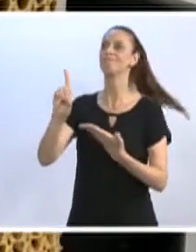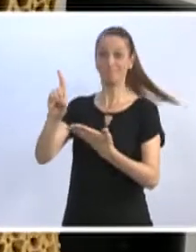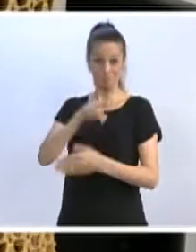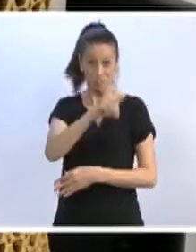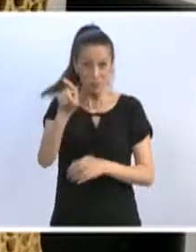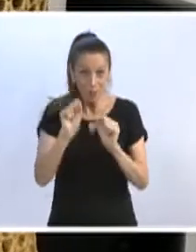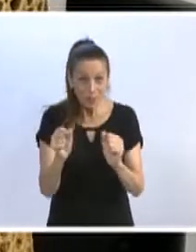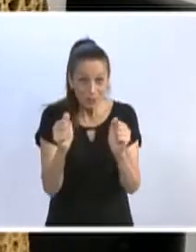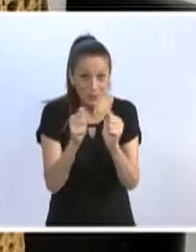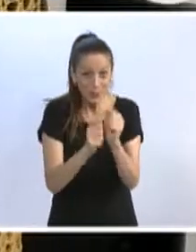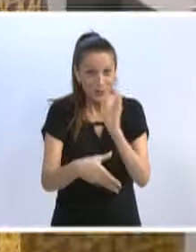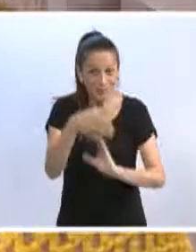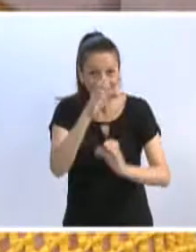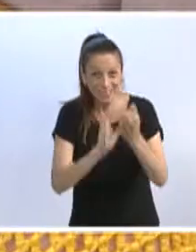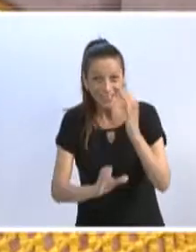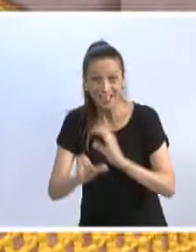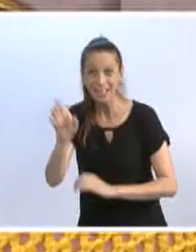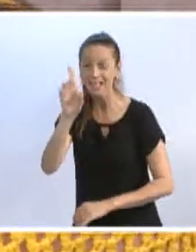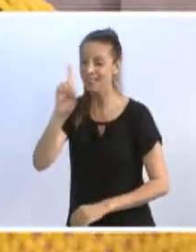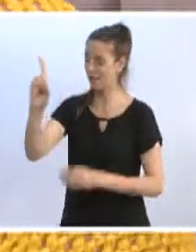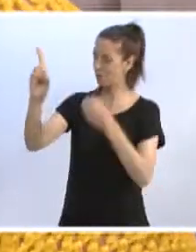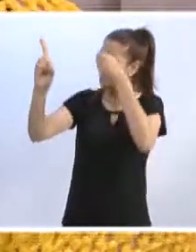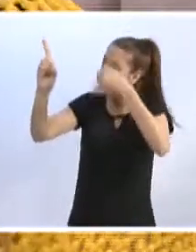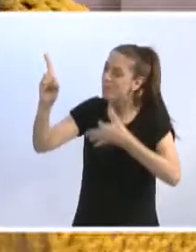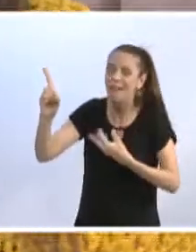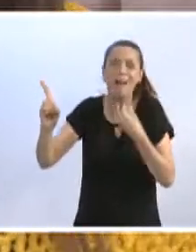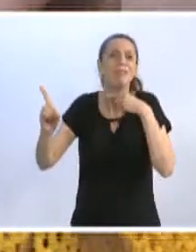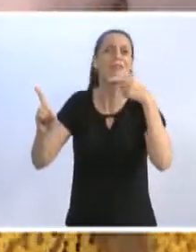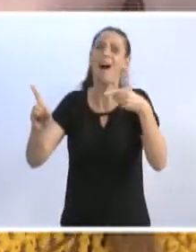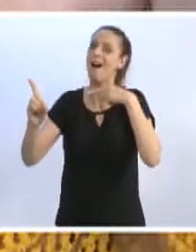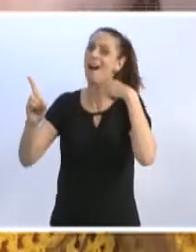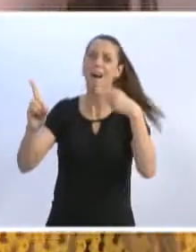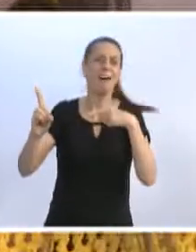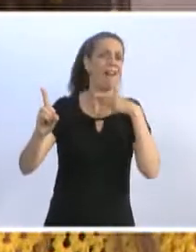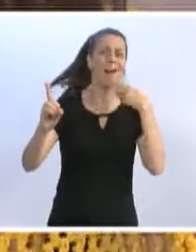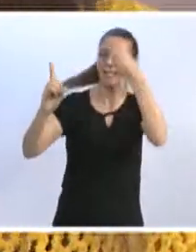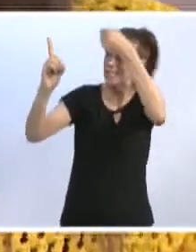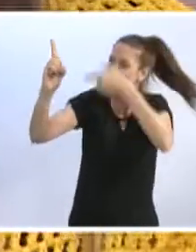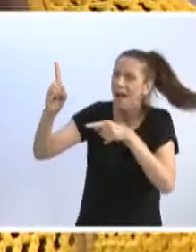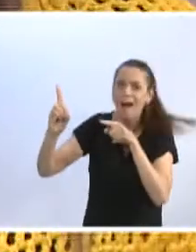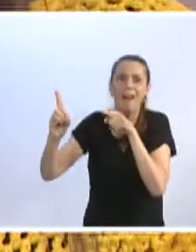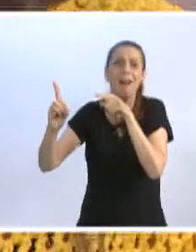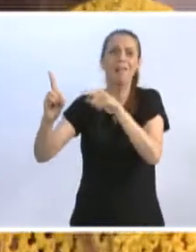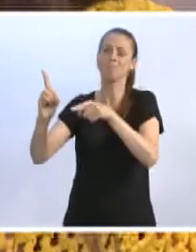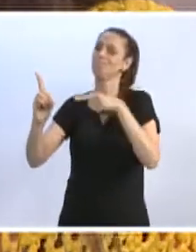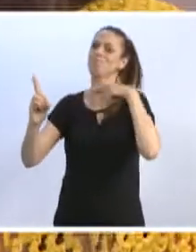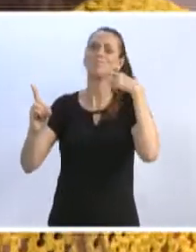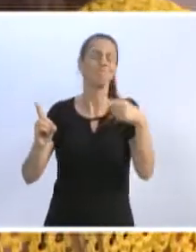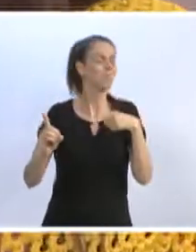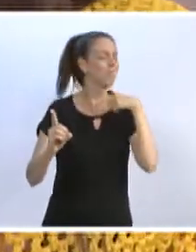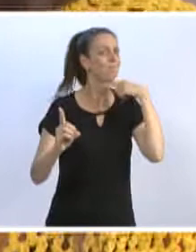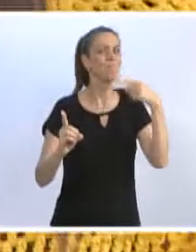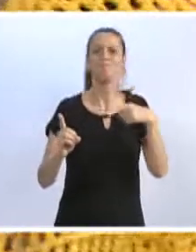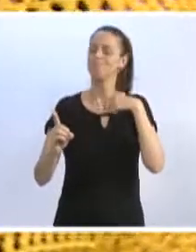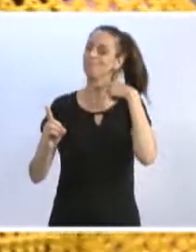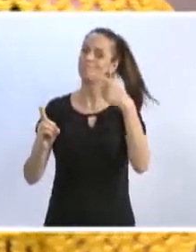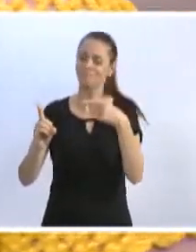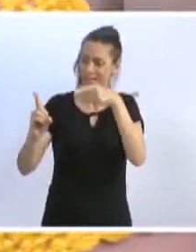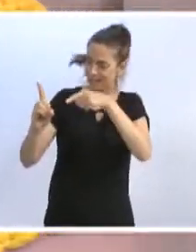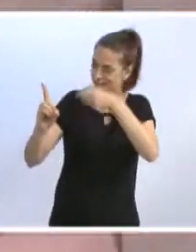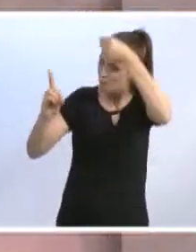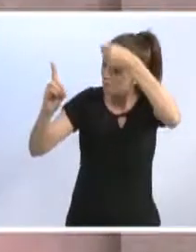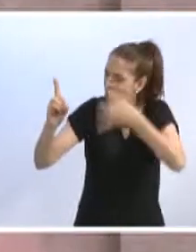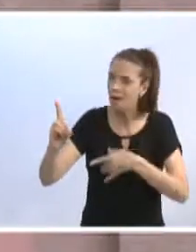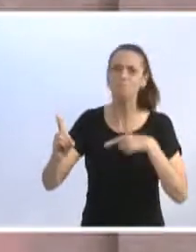cantar? Ninguém explica, ninguém explica Deus, ninguém explica,